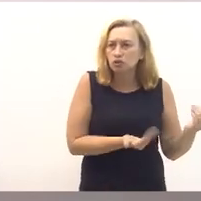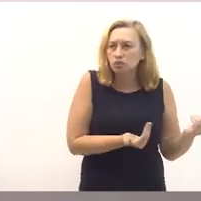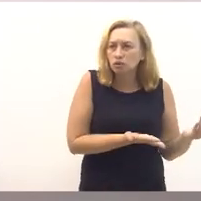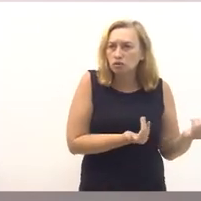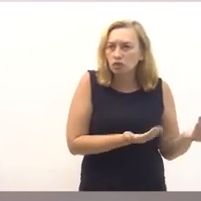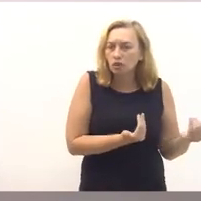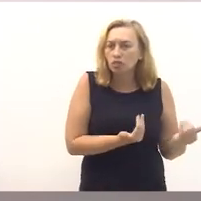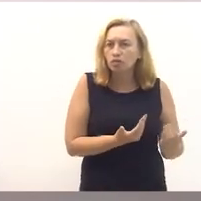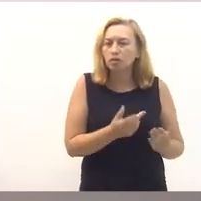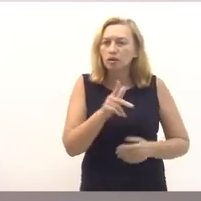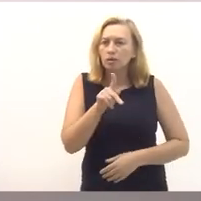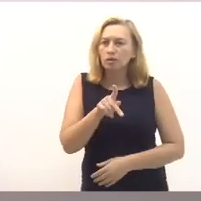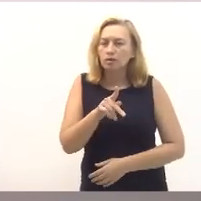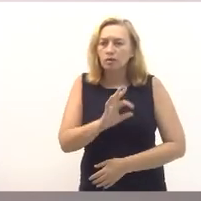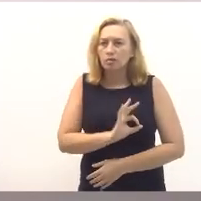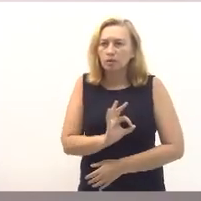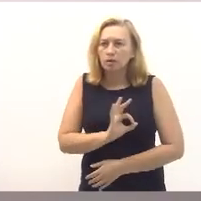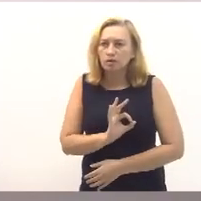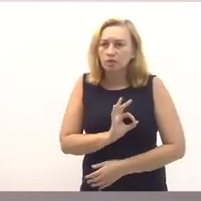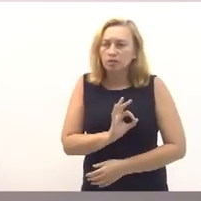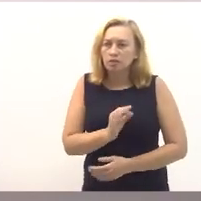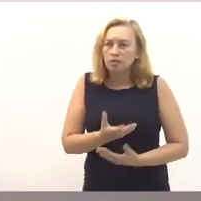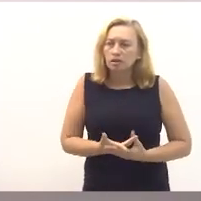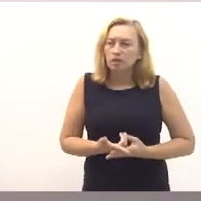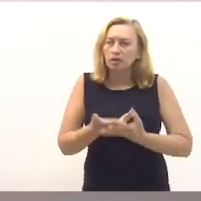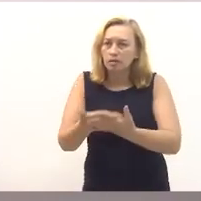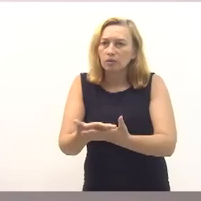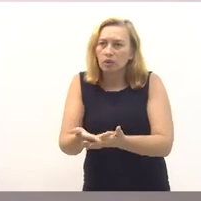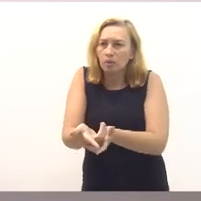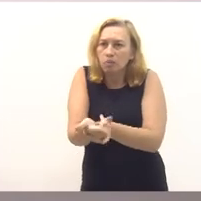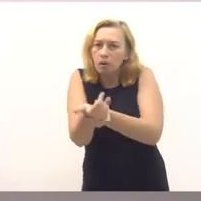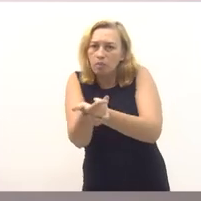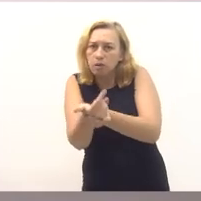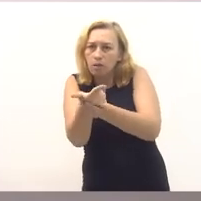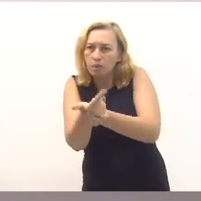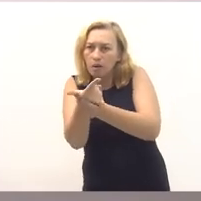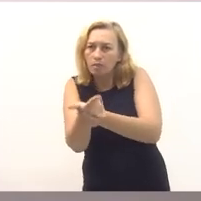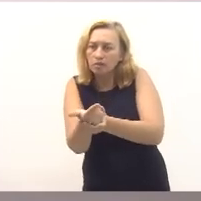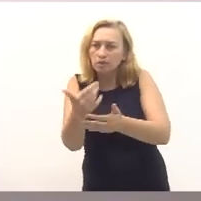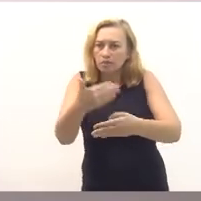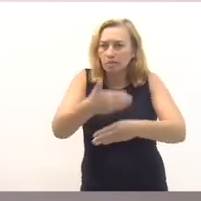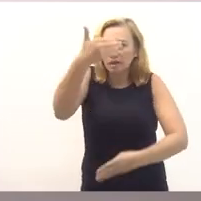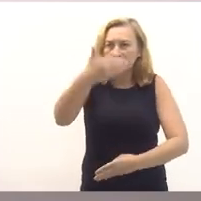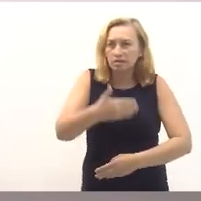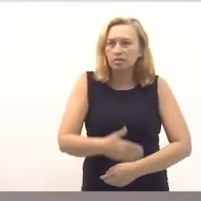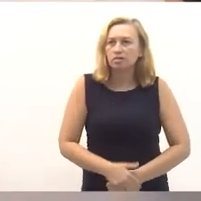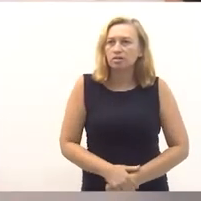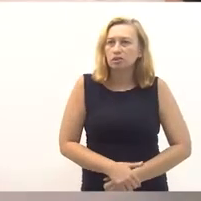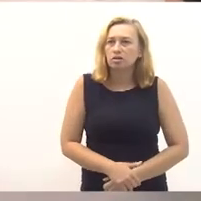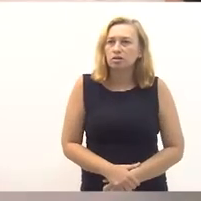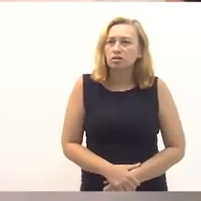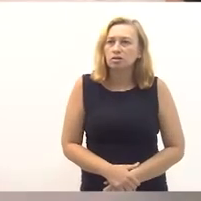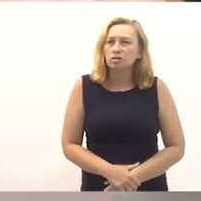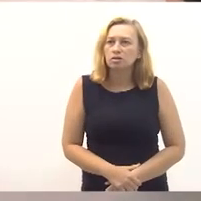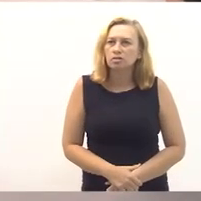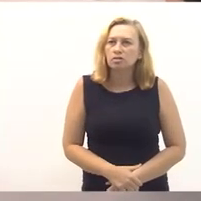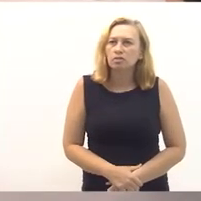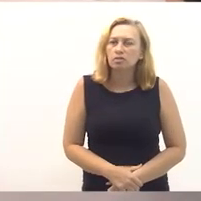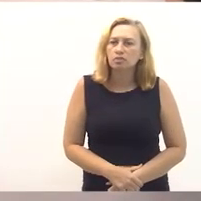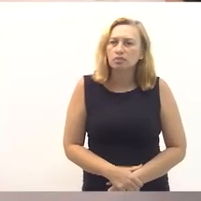em que os PMs botaram a arma na mão dele e deram três tiros na parede é